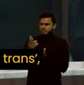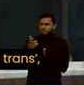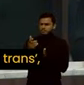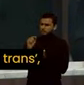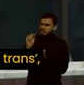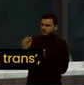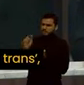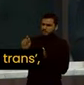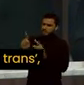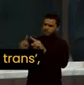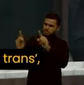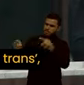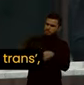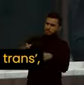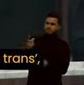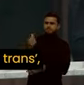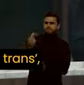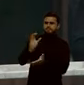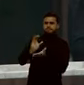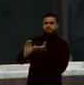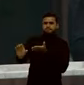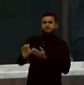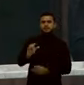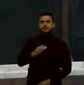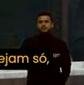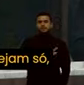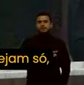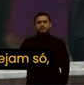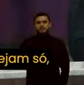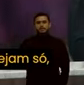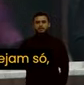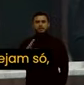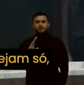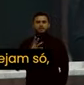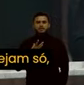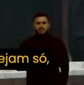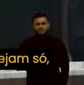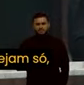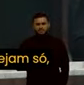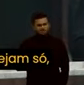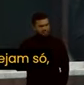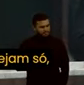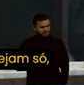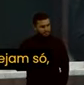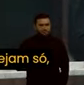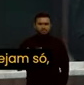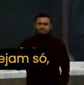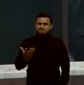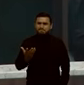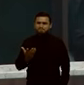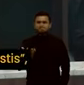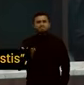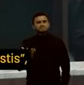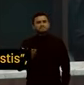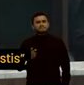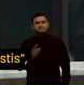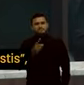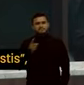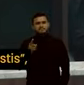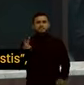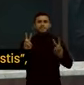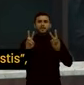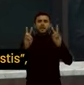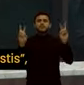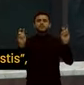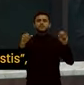a ideia de infância trans, promovendo a ideia, o debate, vejam só, o